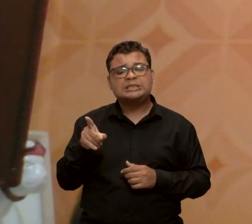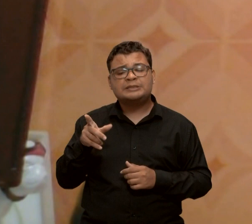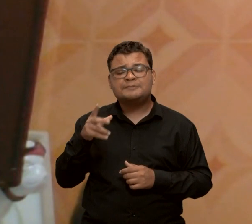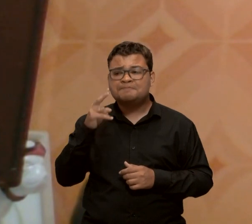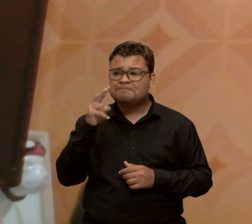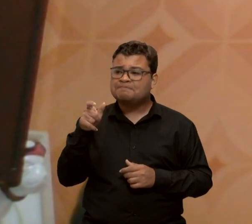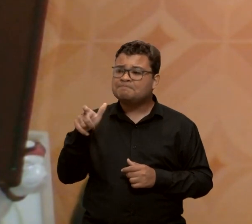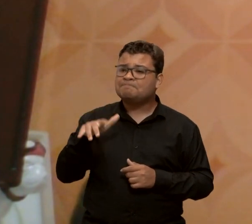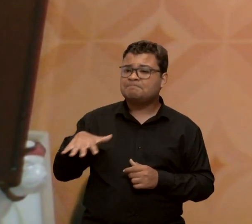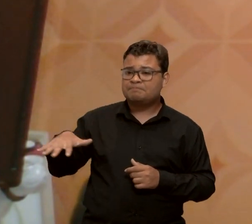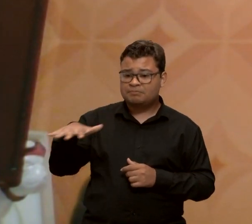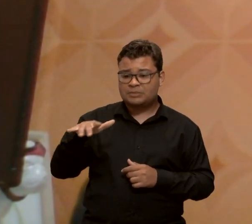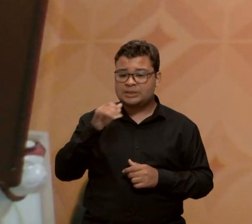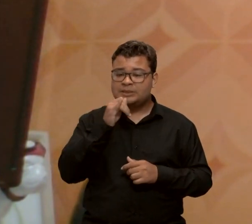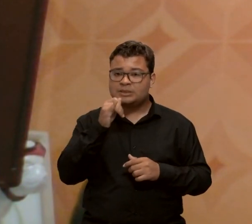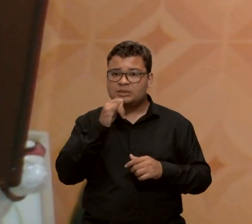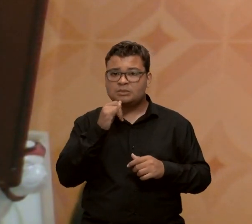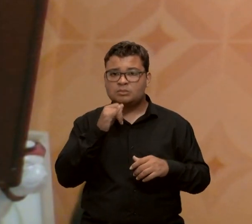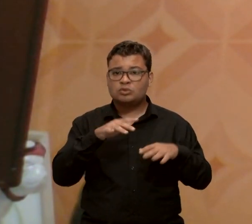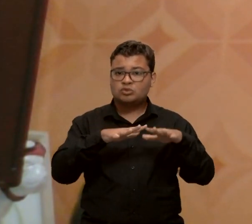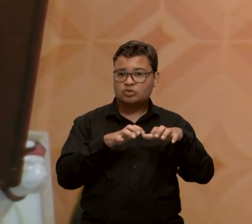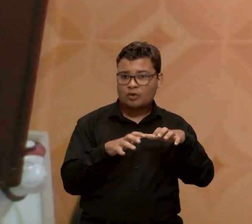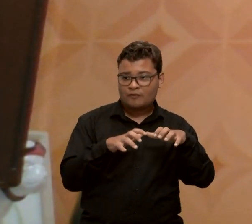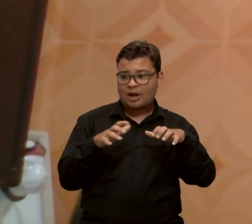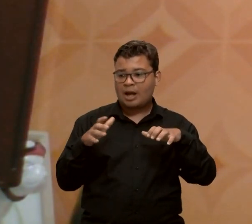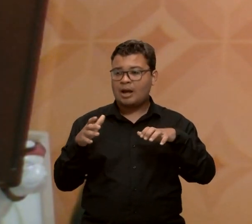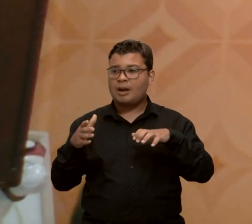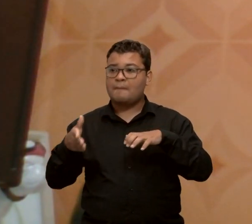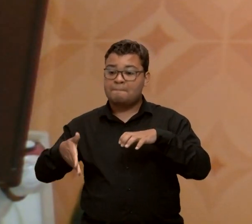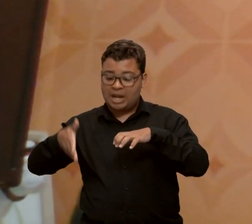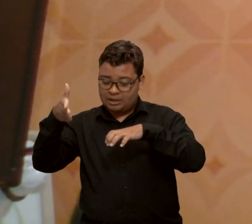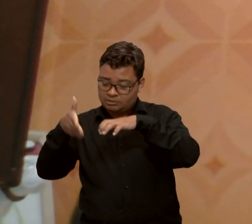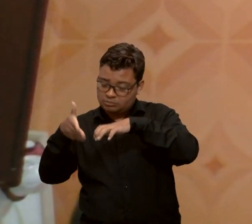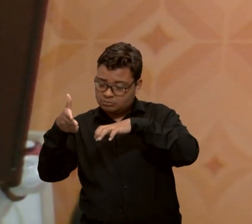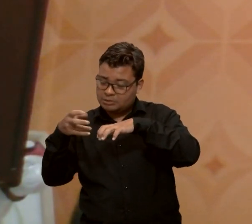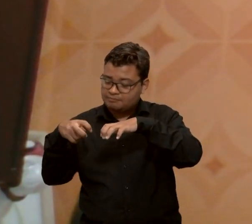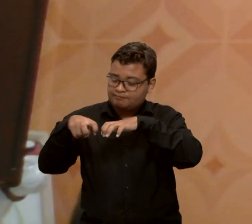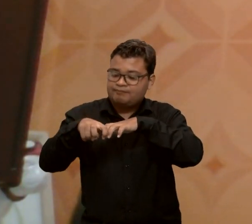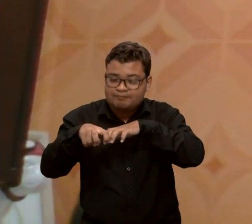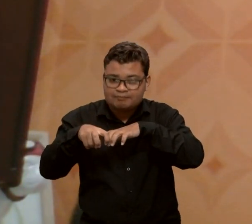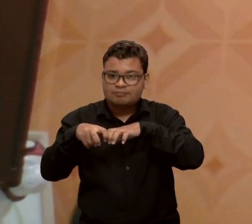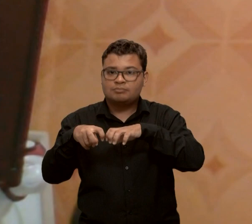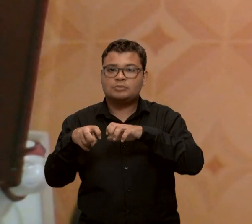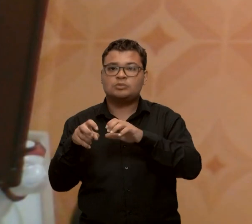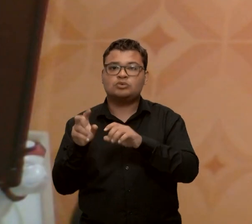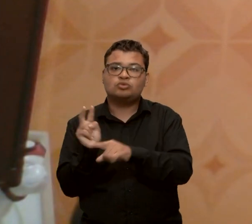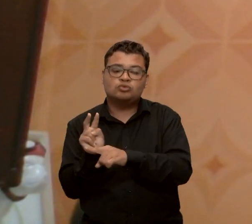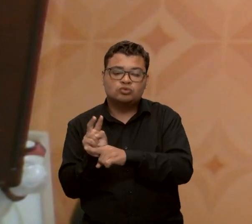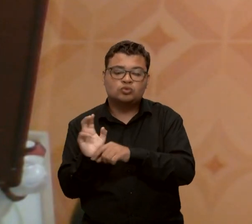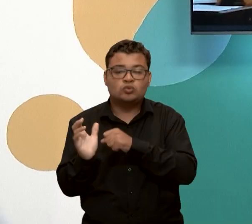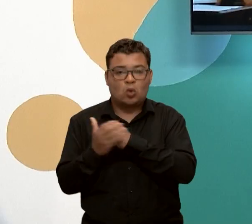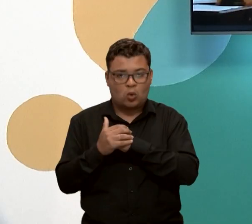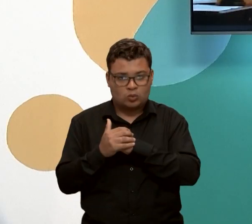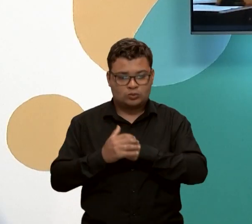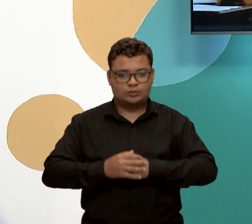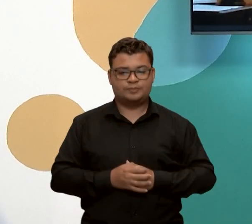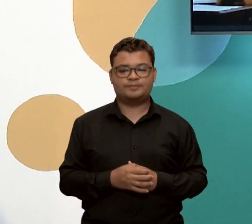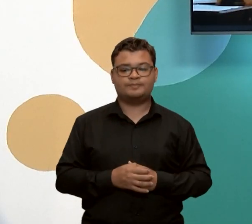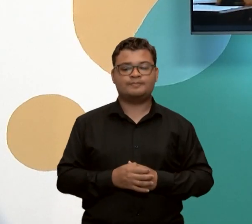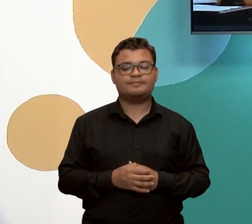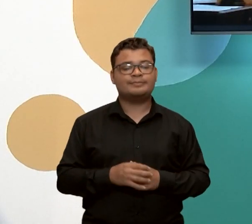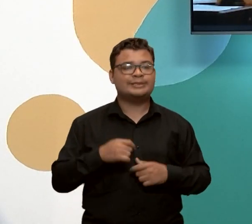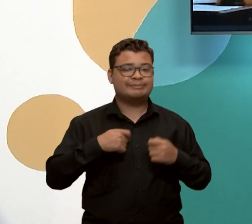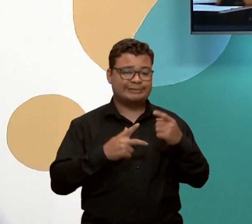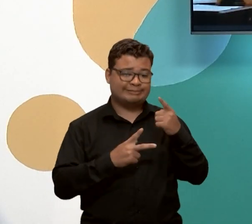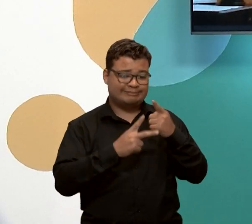um espaço entre o sofá e a parede, ele vai se esconder ali, ele não tende a ir para a rua, já o cachorro, sim. Vou ter que te